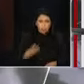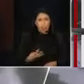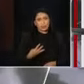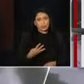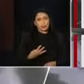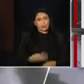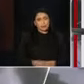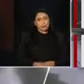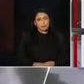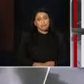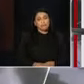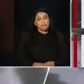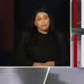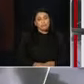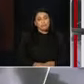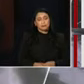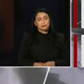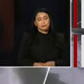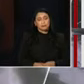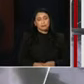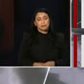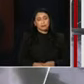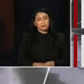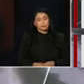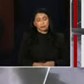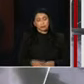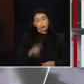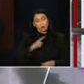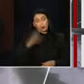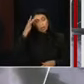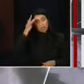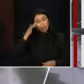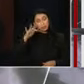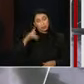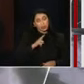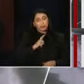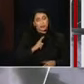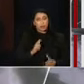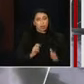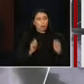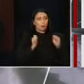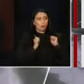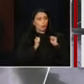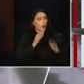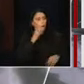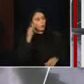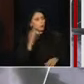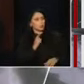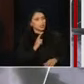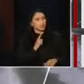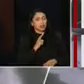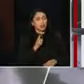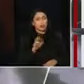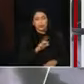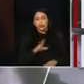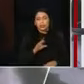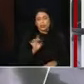2023. Nesse sentido, a teoria jurídica estabelece que a omissão não se configura apenas